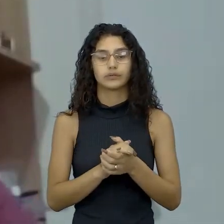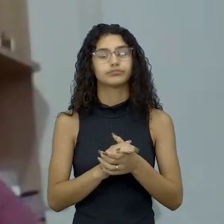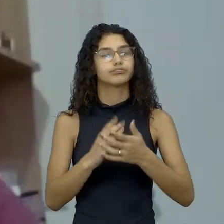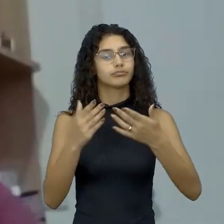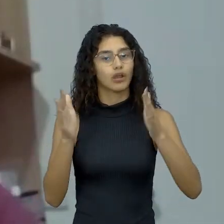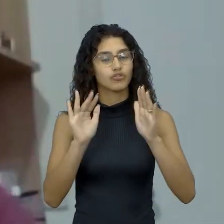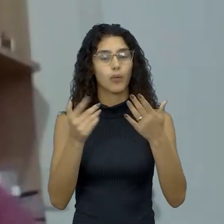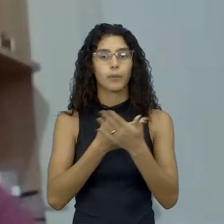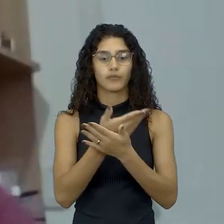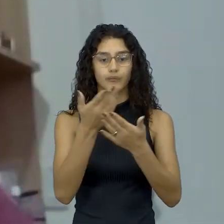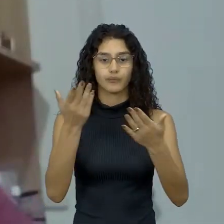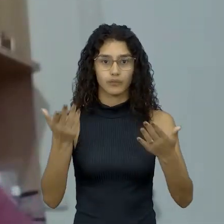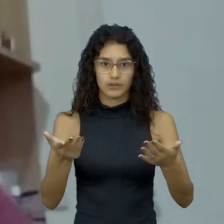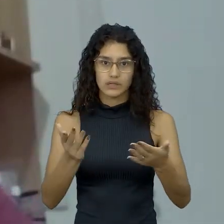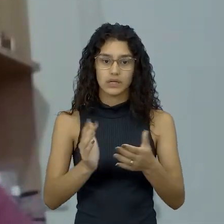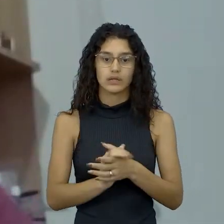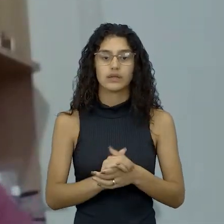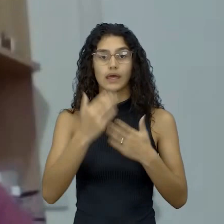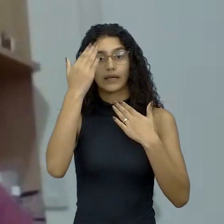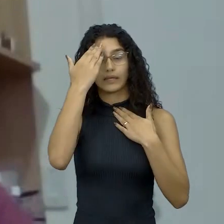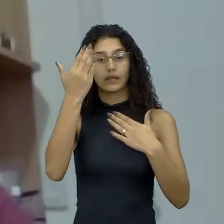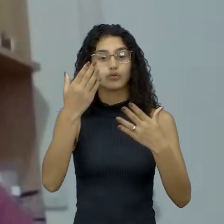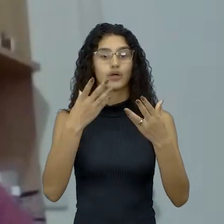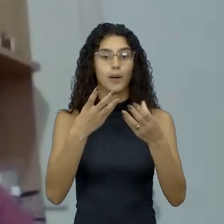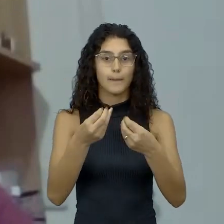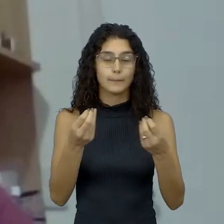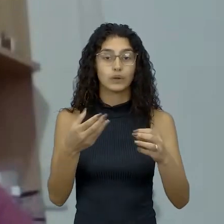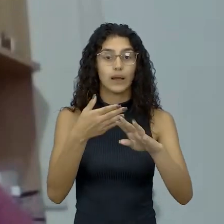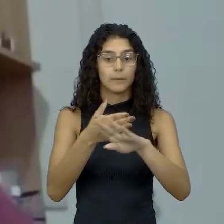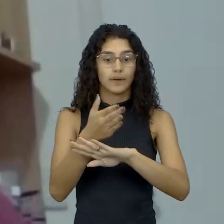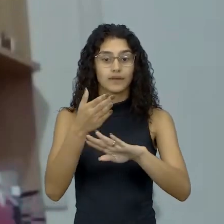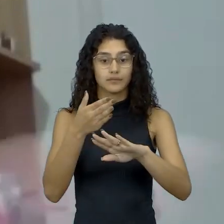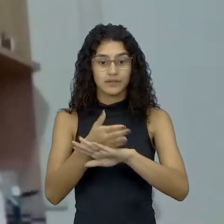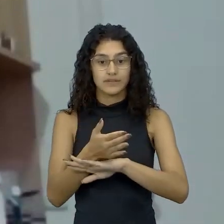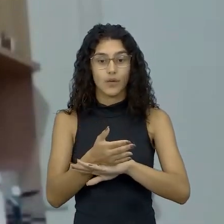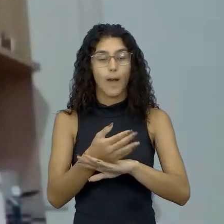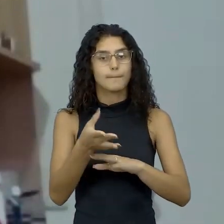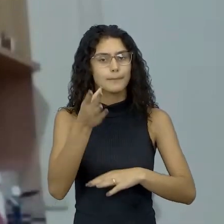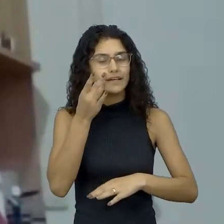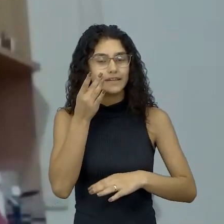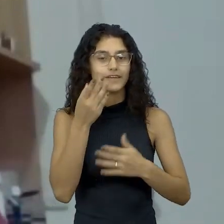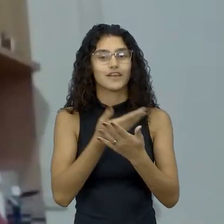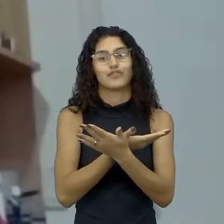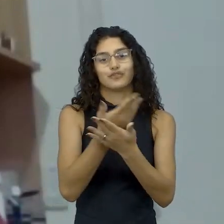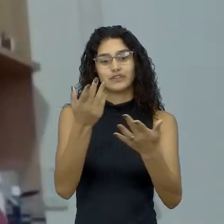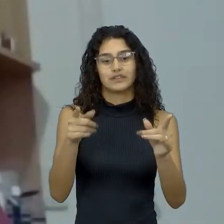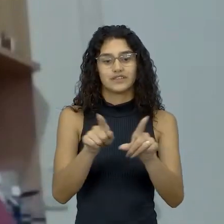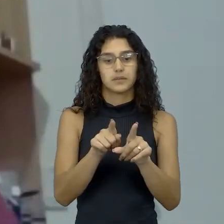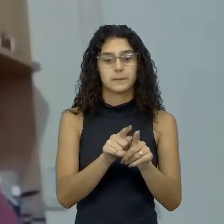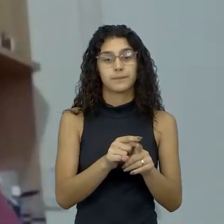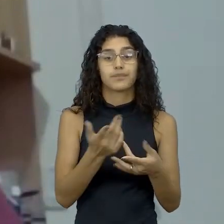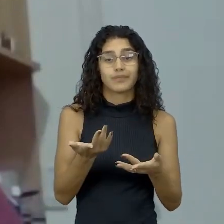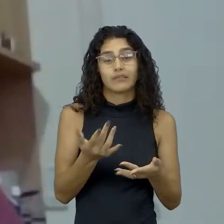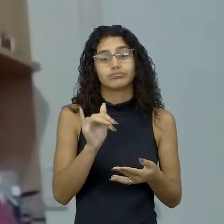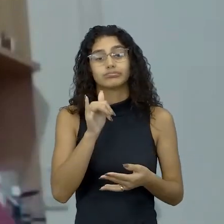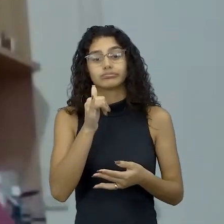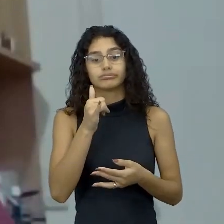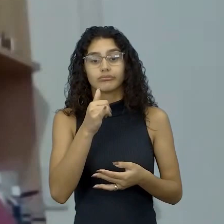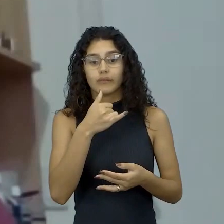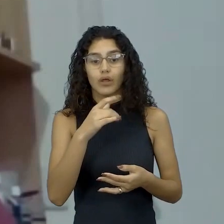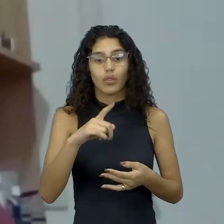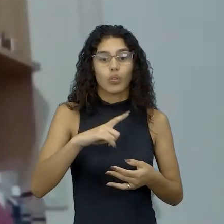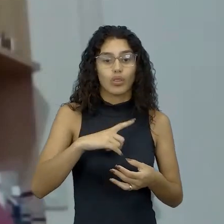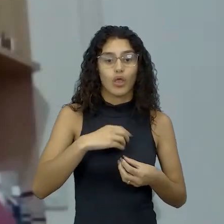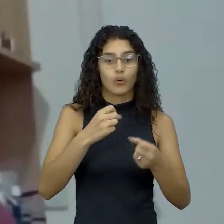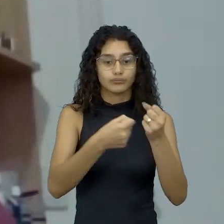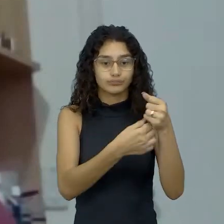de vocês. Agradeço muito a participação, né, a presença de vocês. Infelizmente, a gente não tem esse